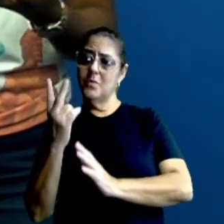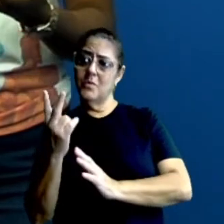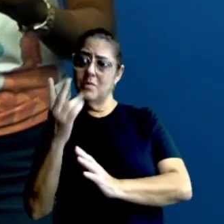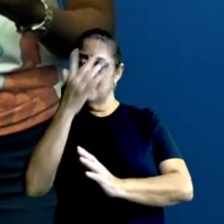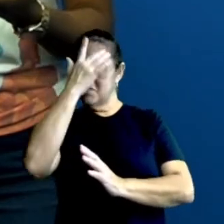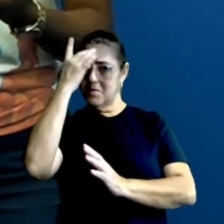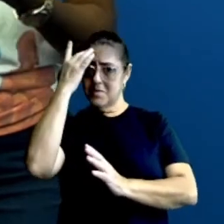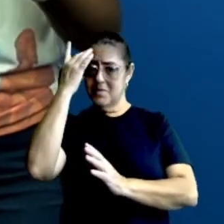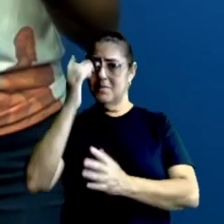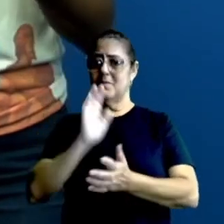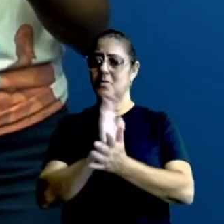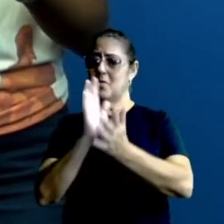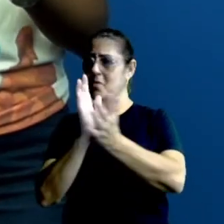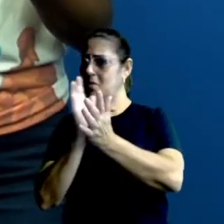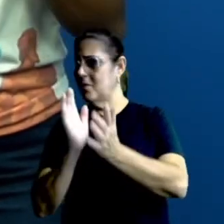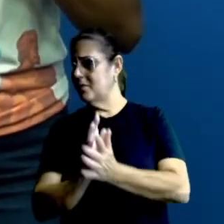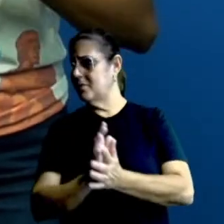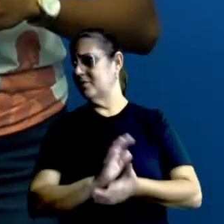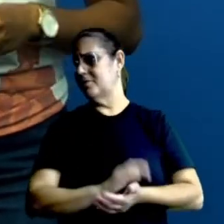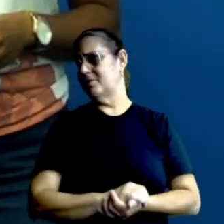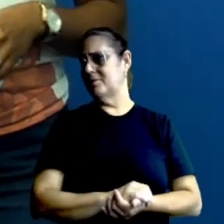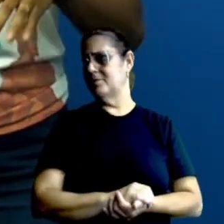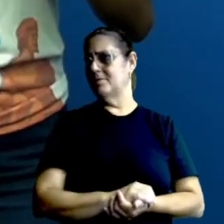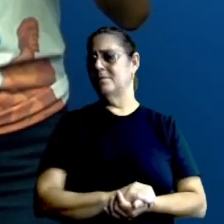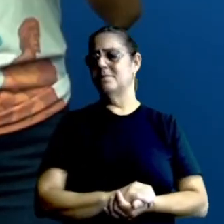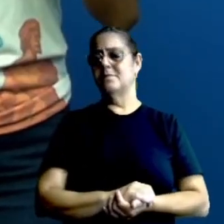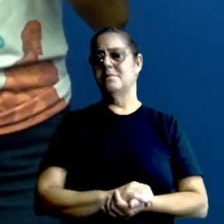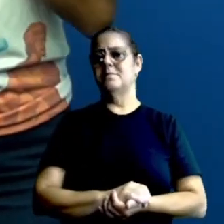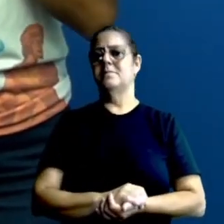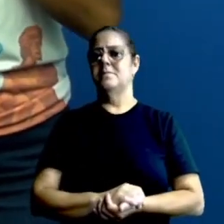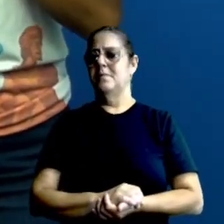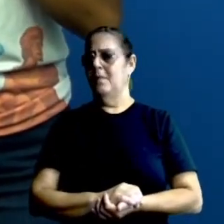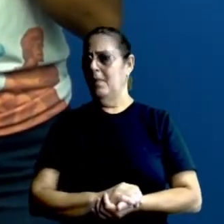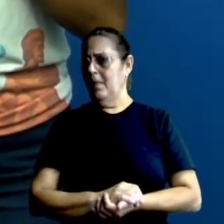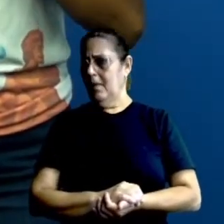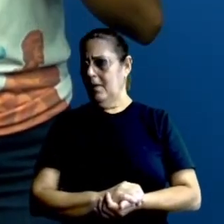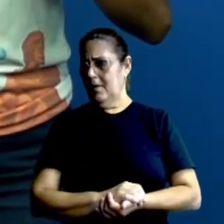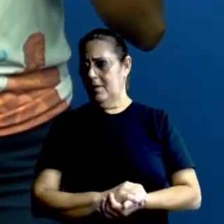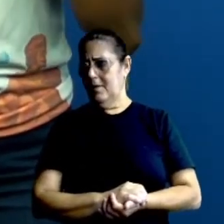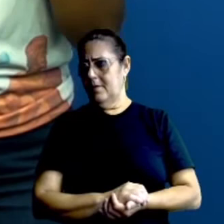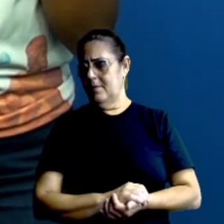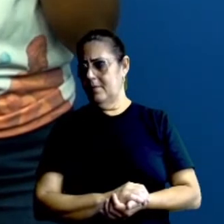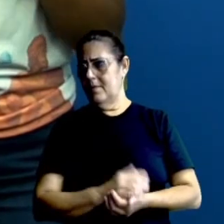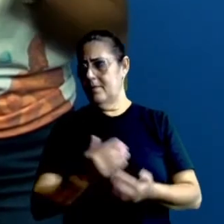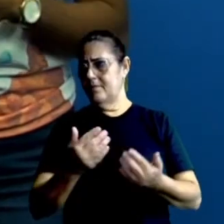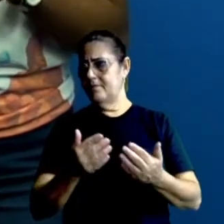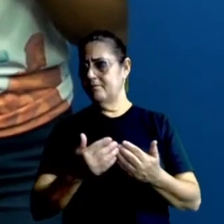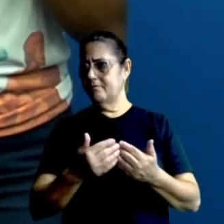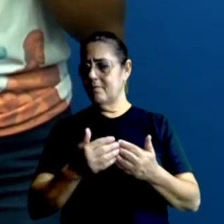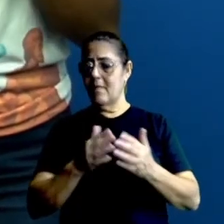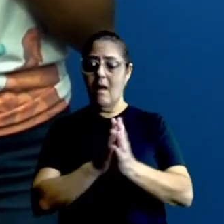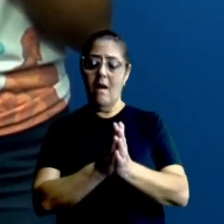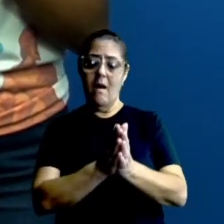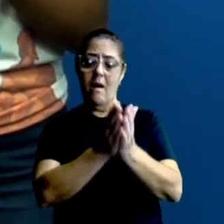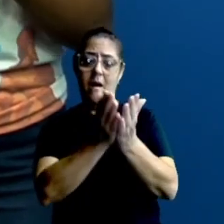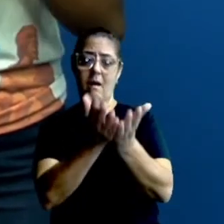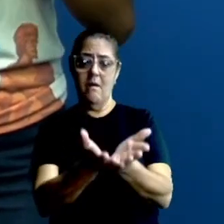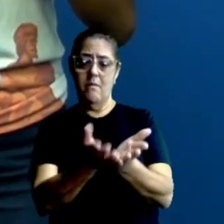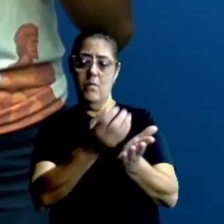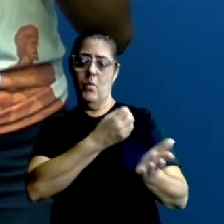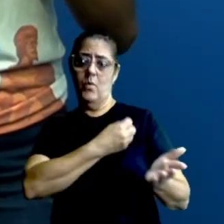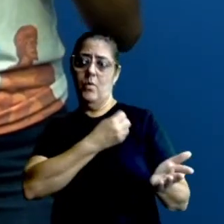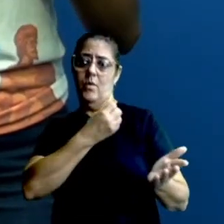pedindo para trabalhar em grupo no caso para o e depois nós temos Abra os seus livros na